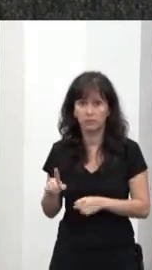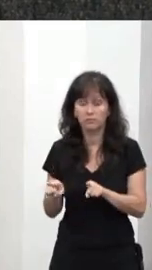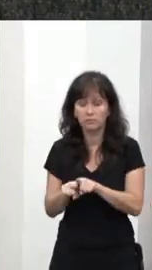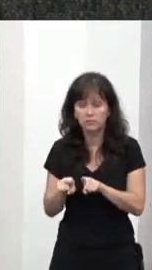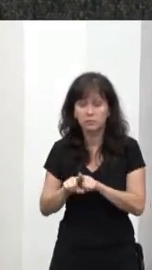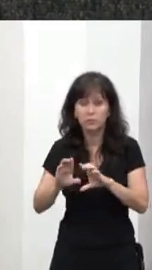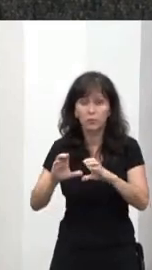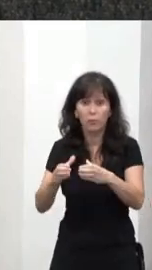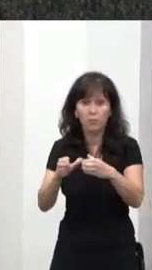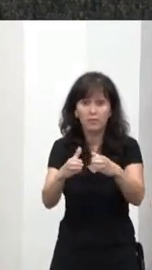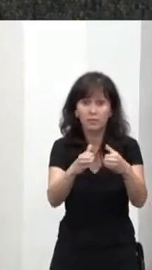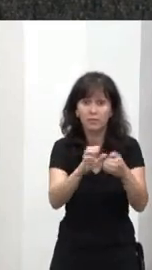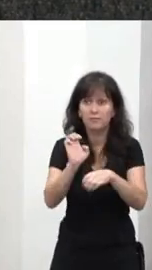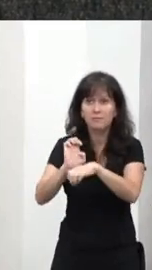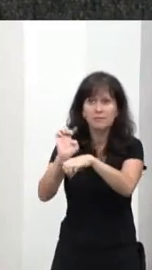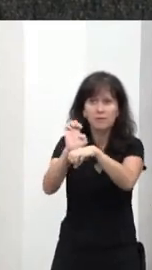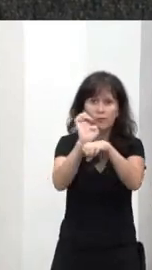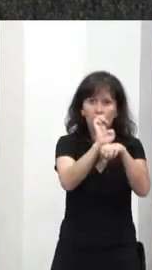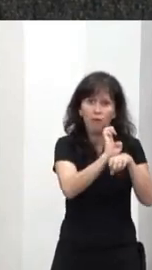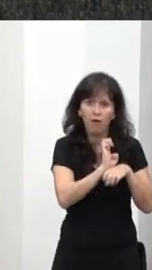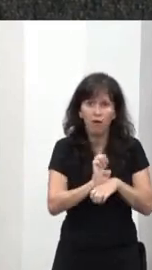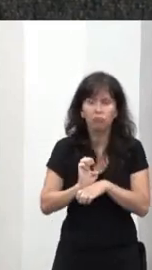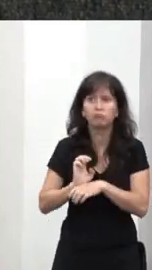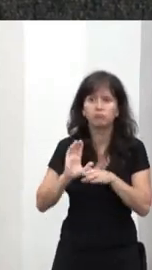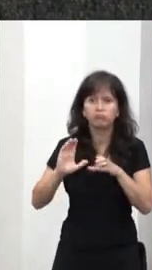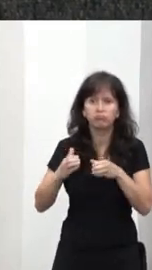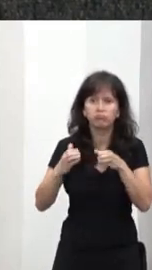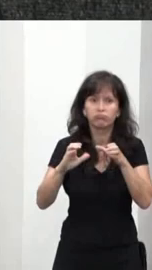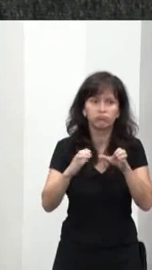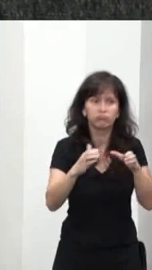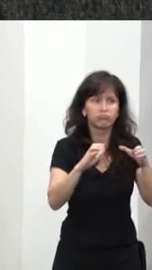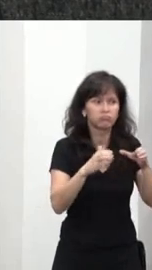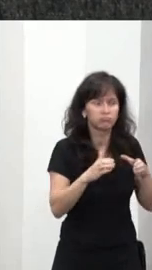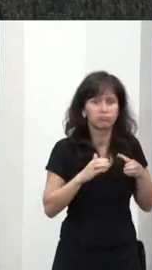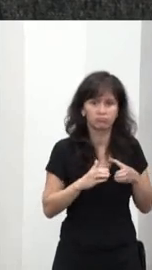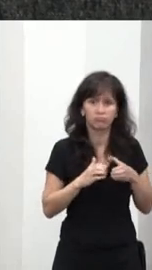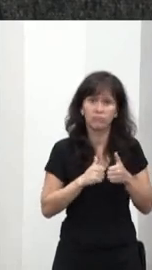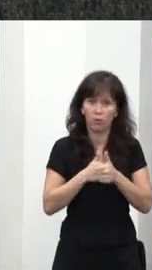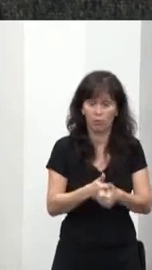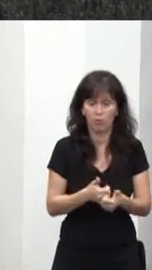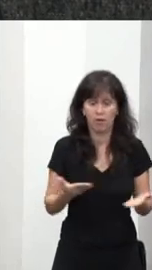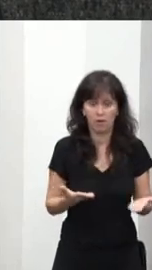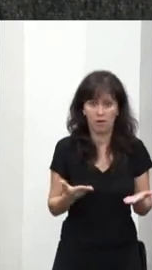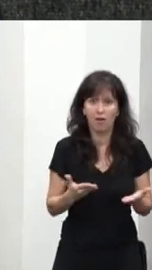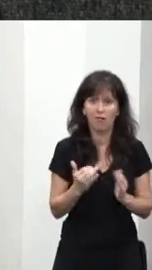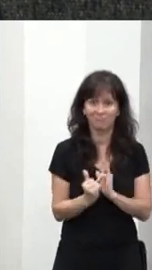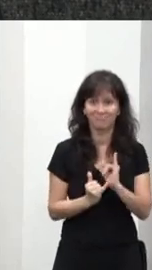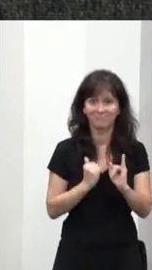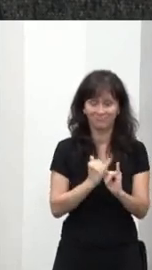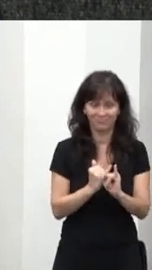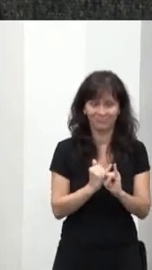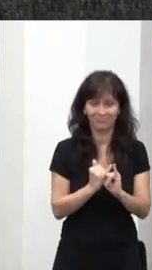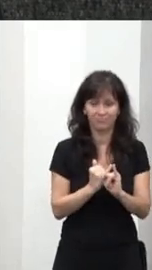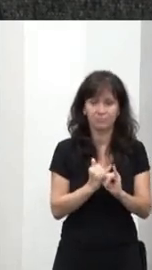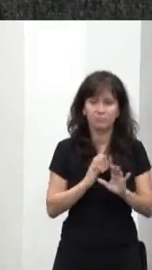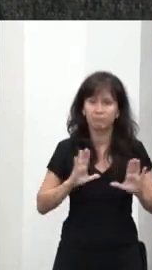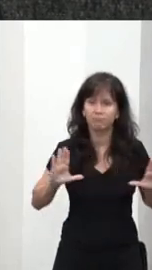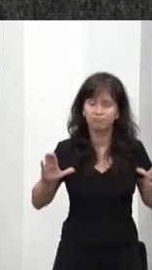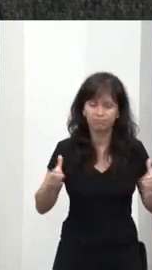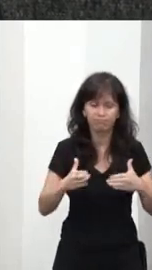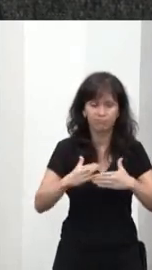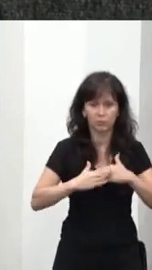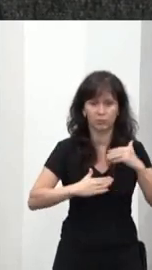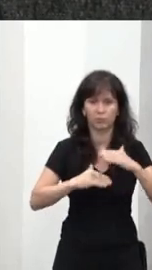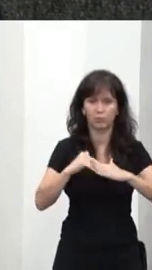de todos os países de todo o país que também nos acompanham agora online integrando um processo de construção coletiva